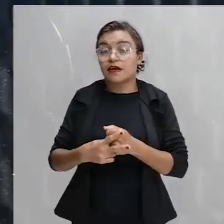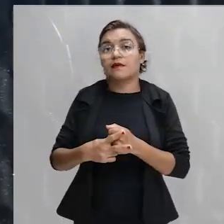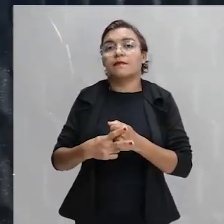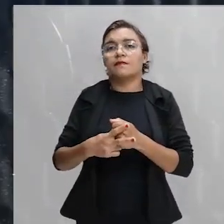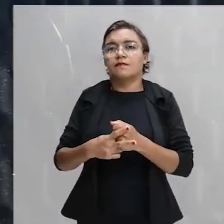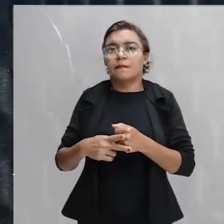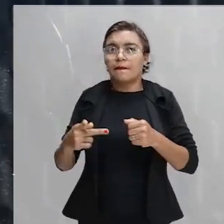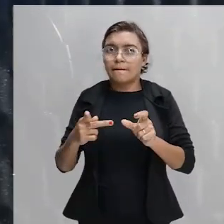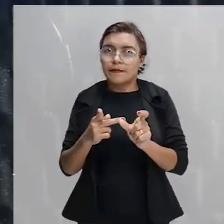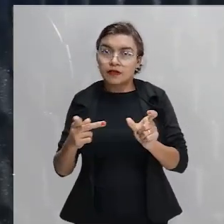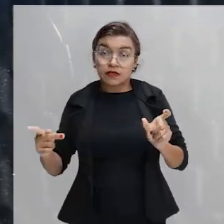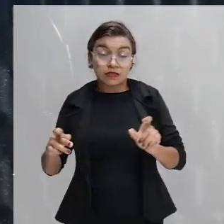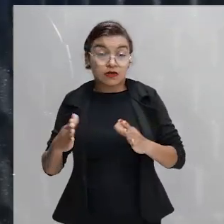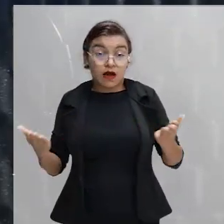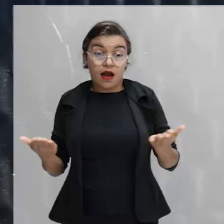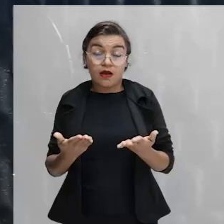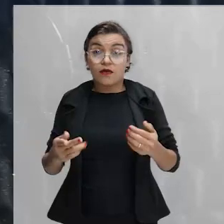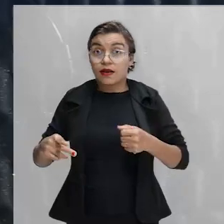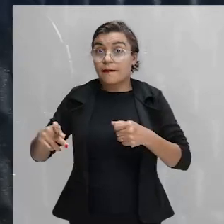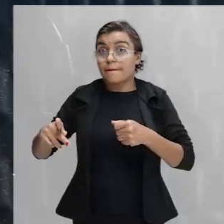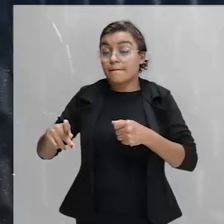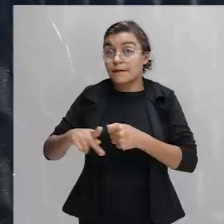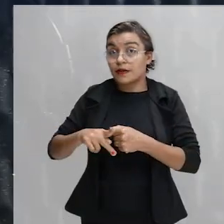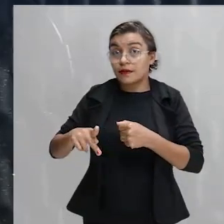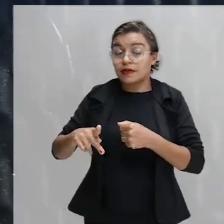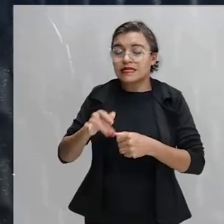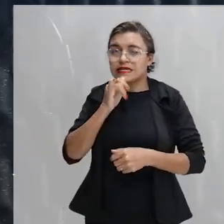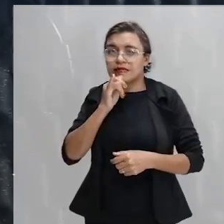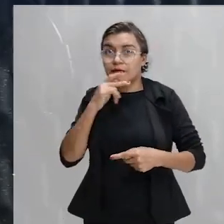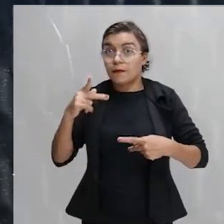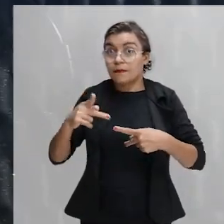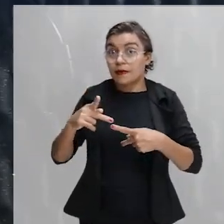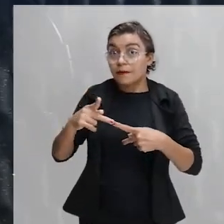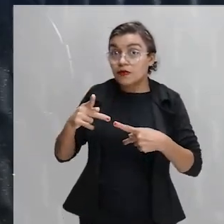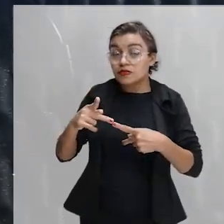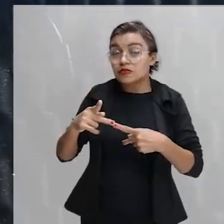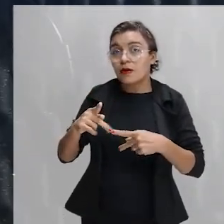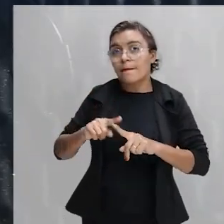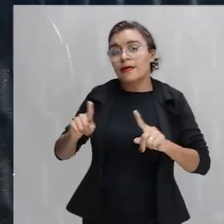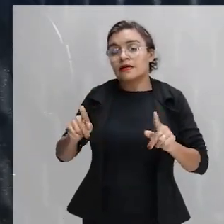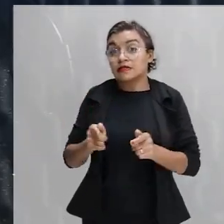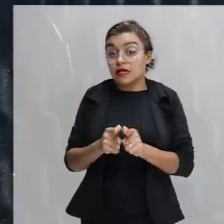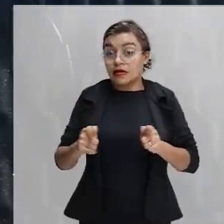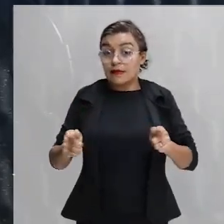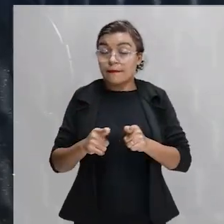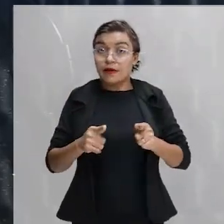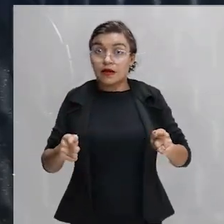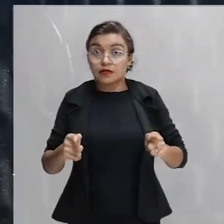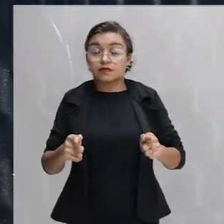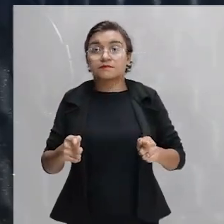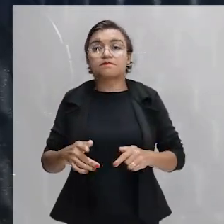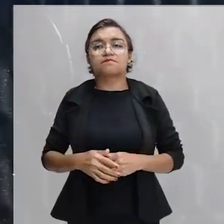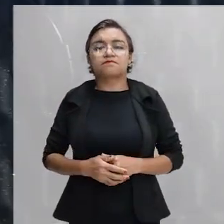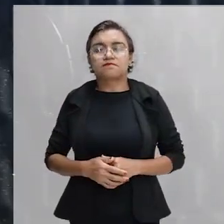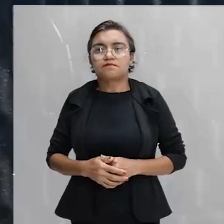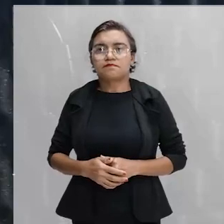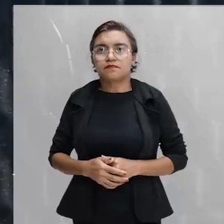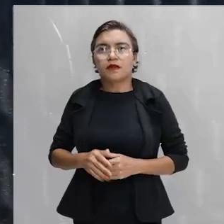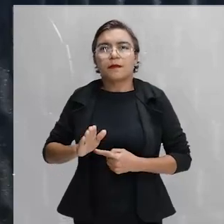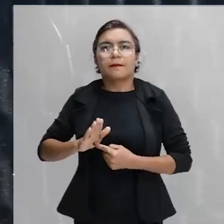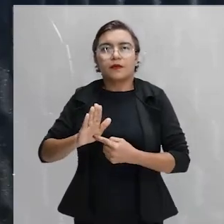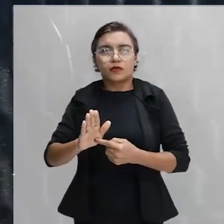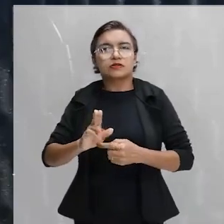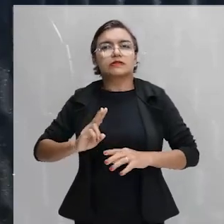de preposições. Vejam que a gramática, embora nós estejamos estudando orações subordinadas, substantivas, adjetivas, nós vamos